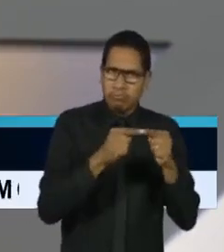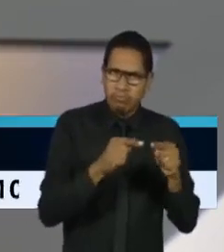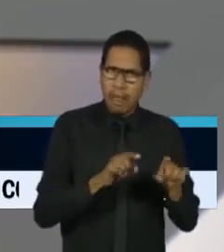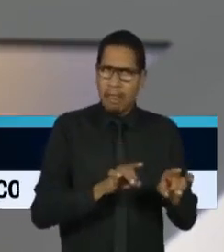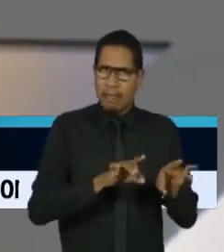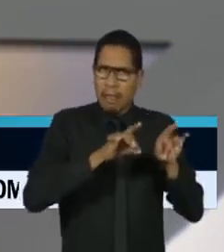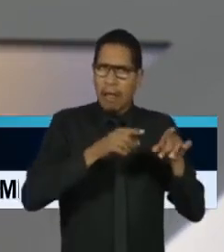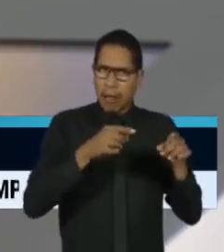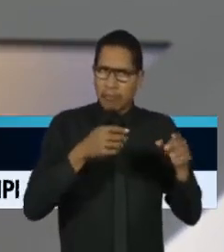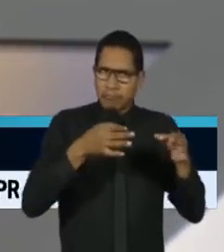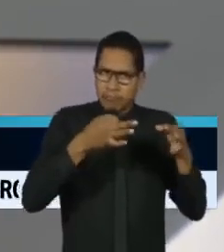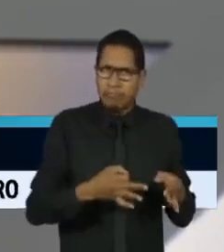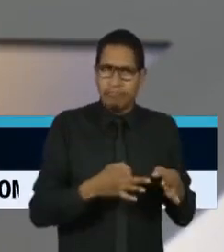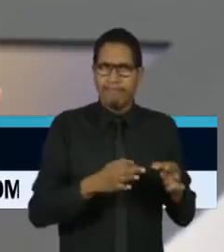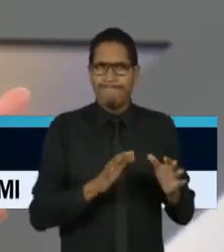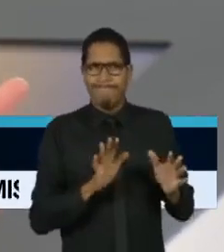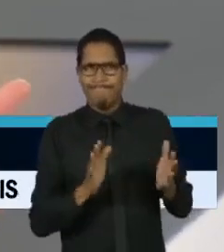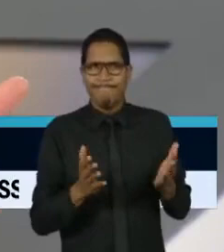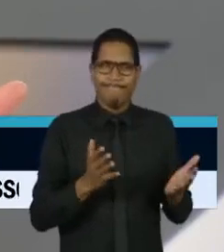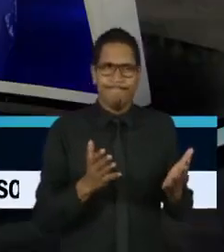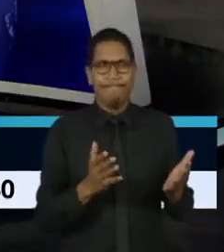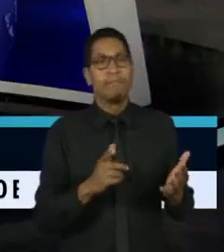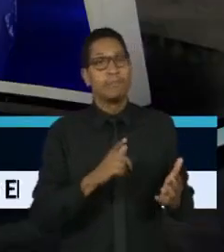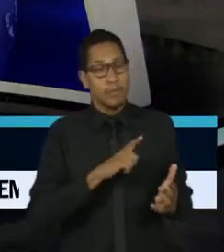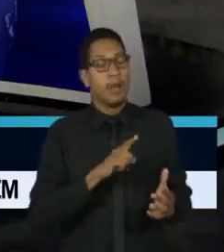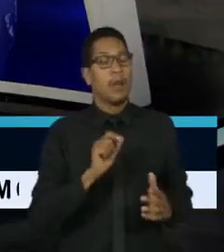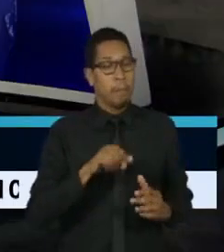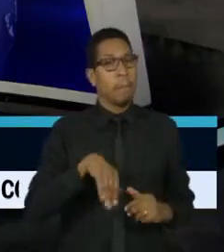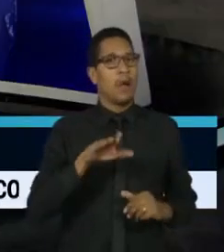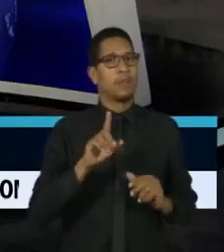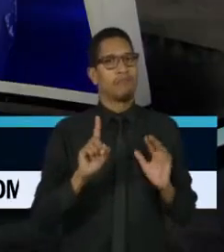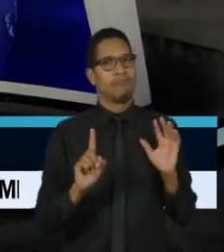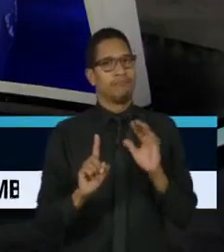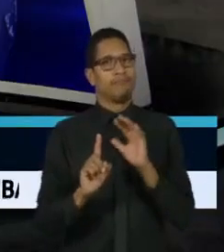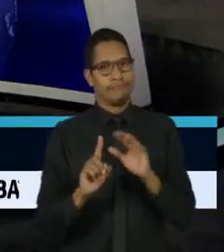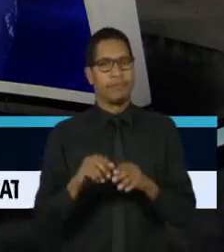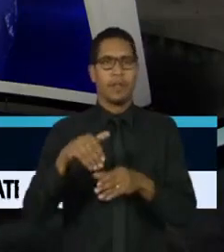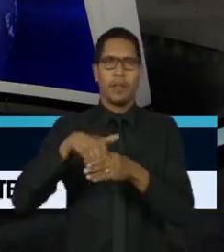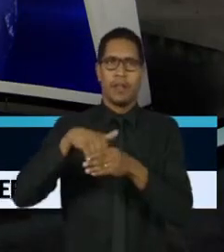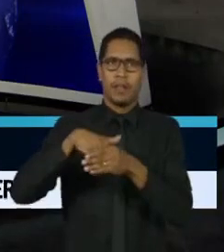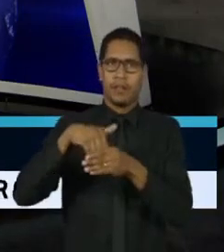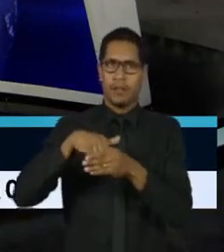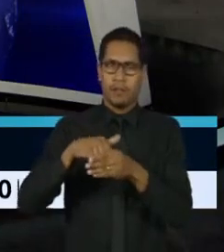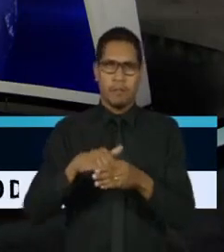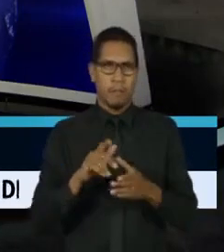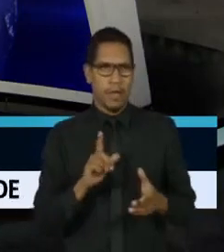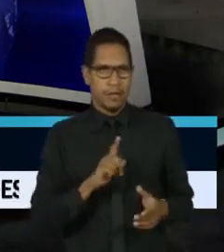robusta é uma solução que tem um impacto eleitoral mas que não tem base e técnica